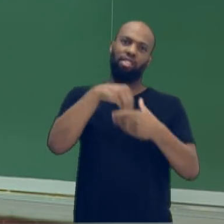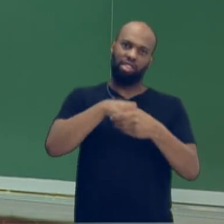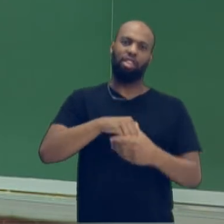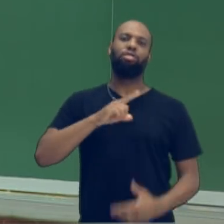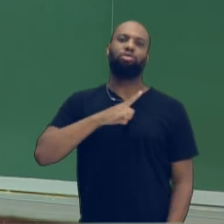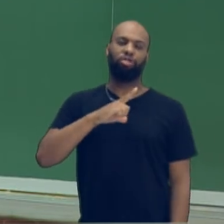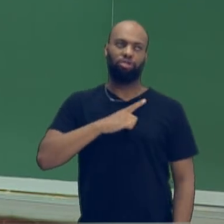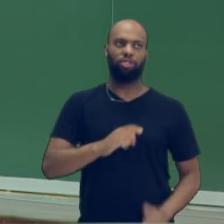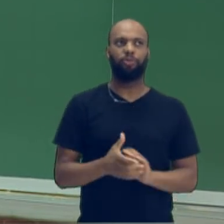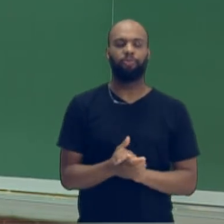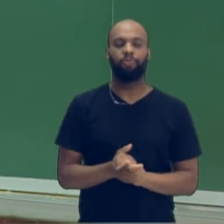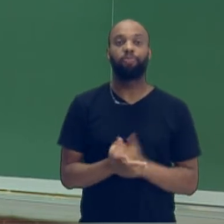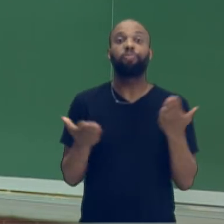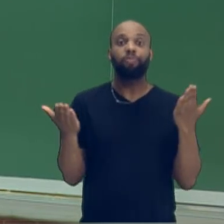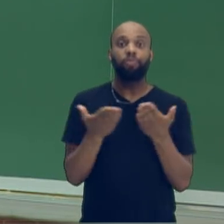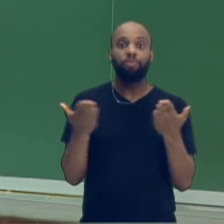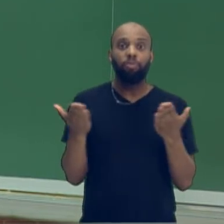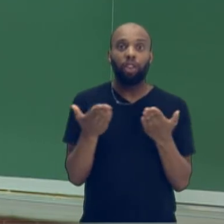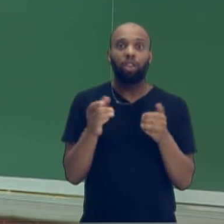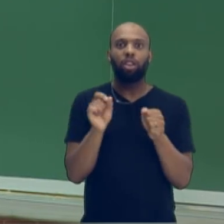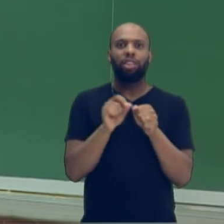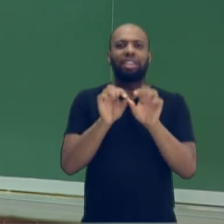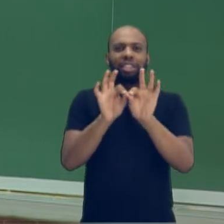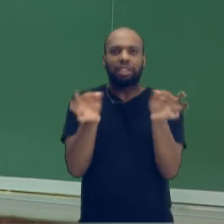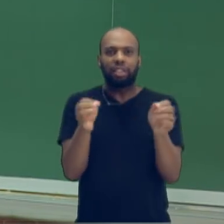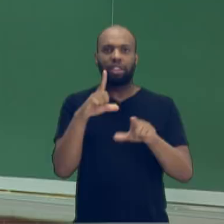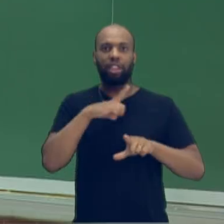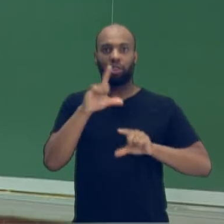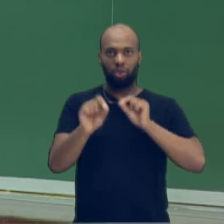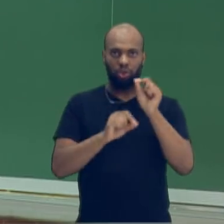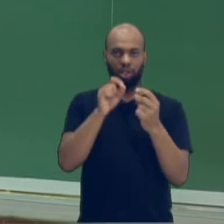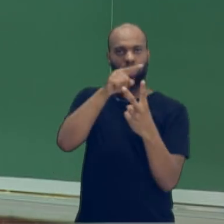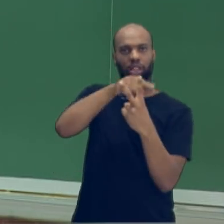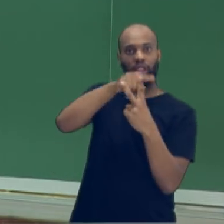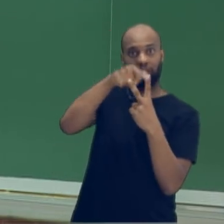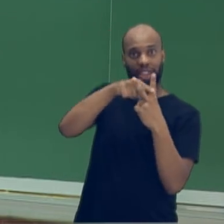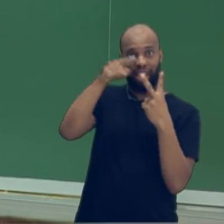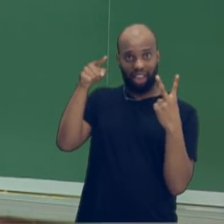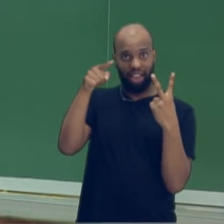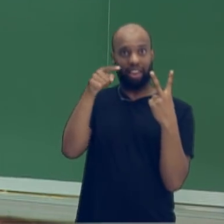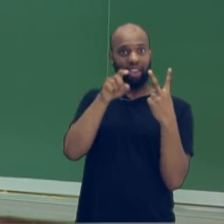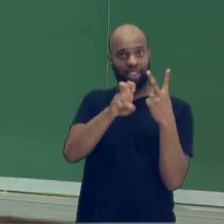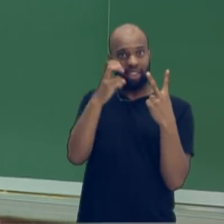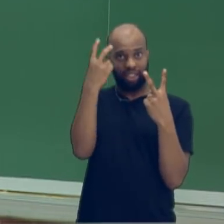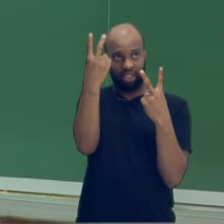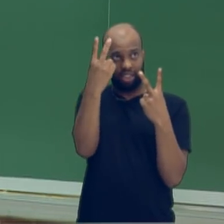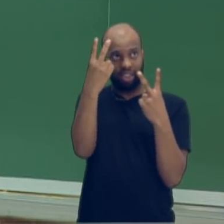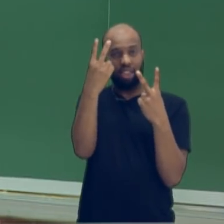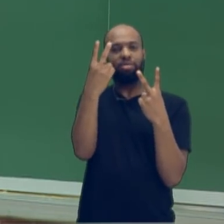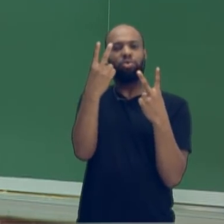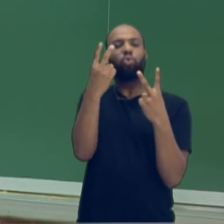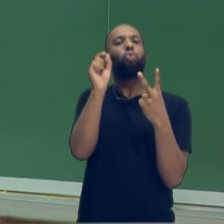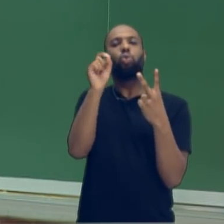Melhorando aqui a minha expressão, eu terei raiz quadrada de 5 elevado ao quadrado é